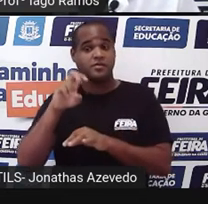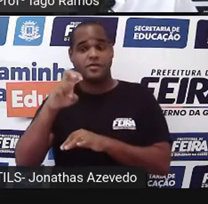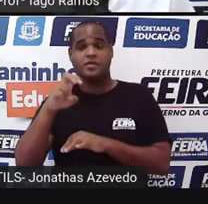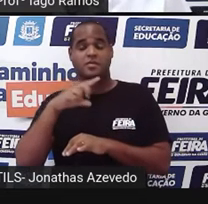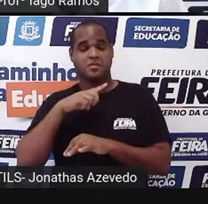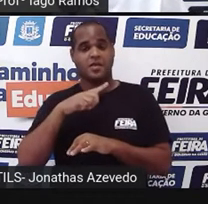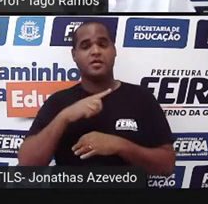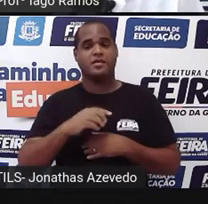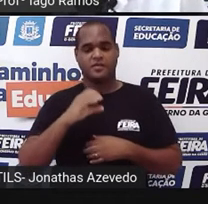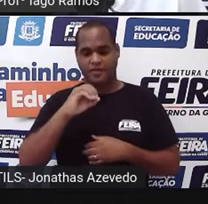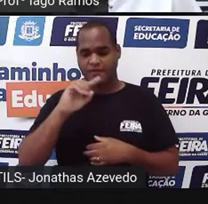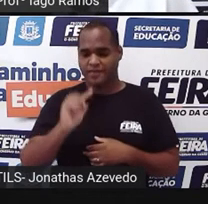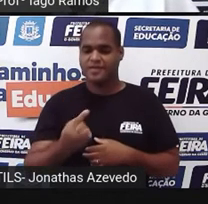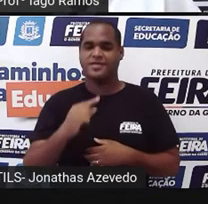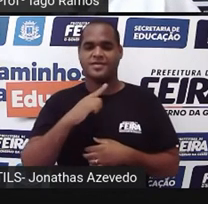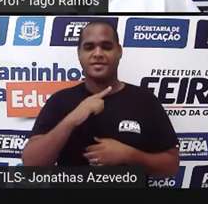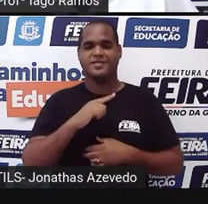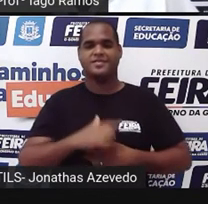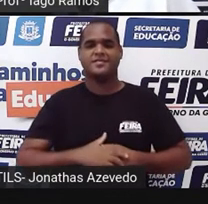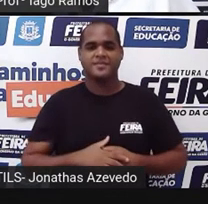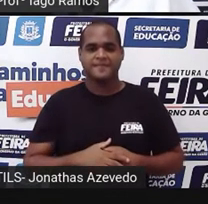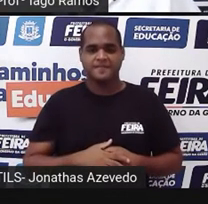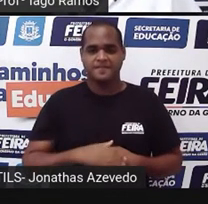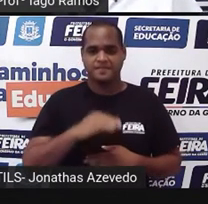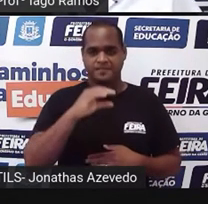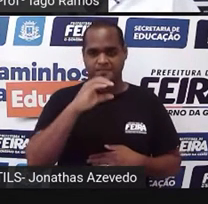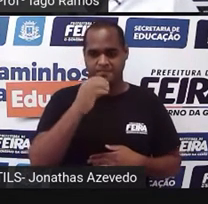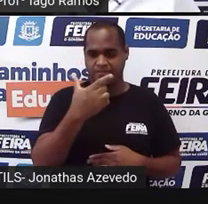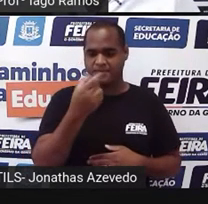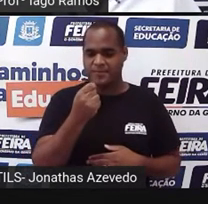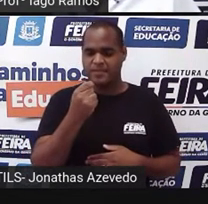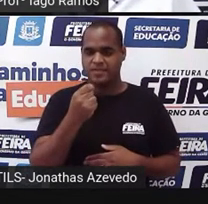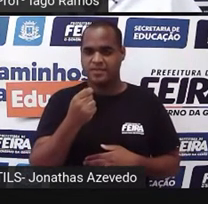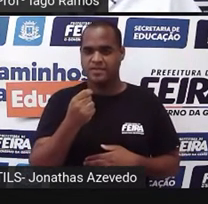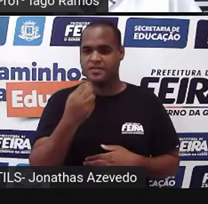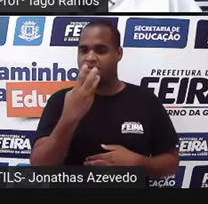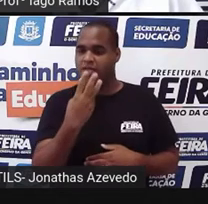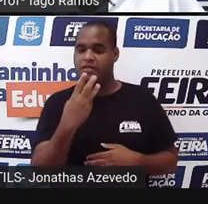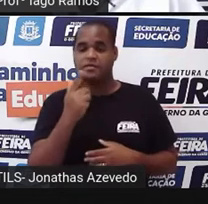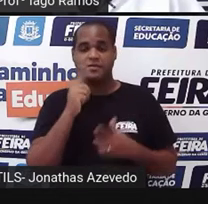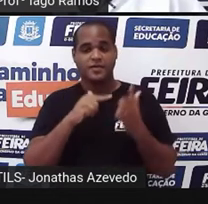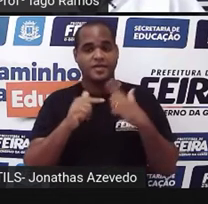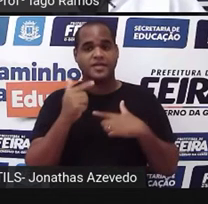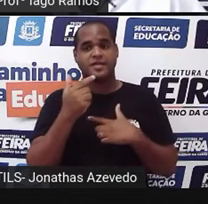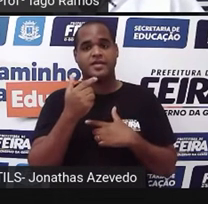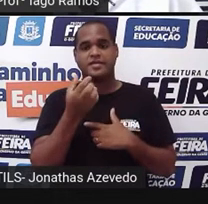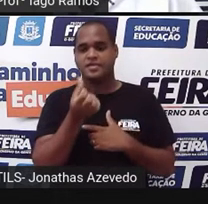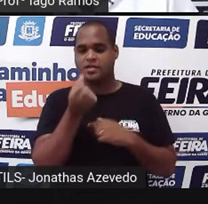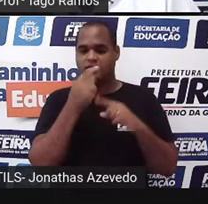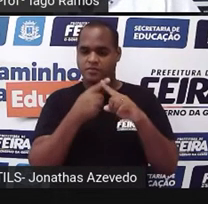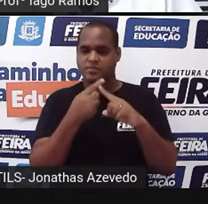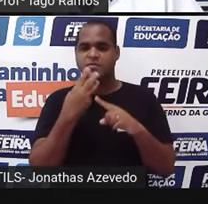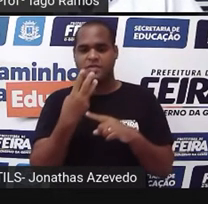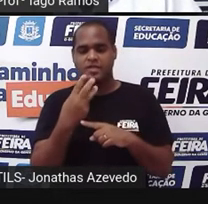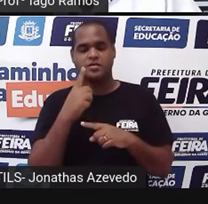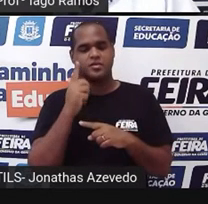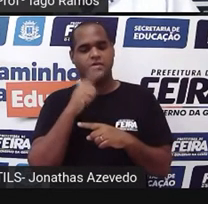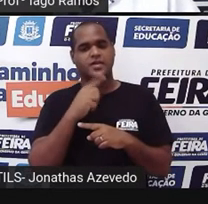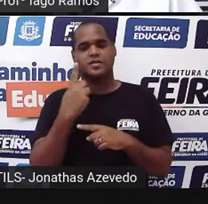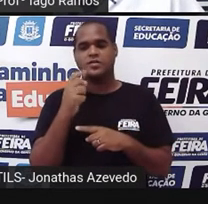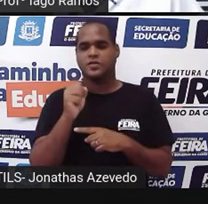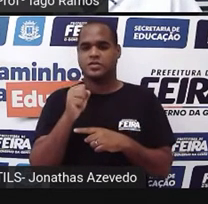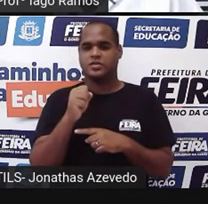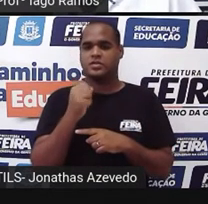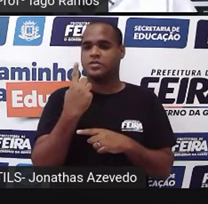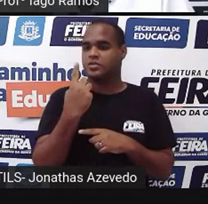vírgula Oi e aí 20 por três das seis porque se seis vezes três da 18:18